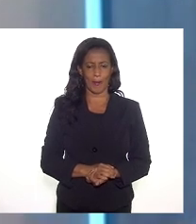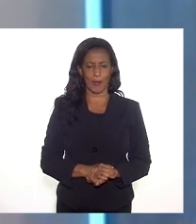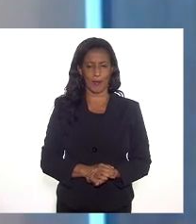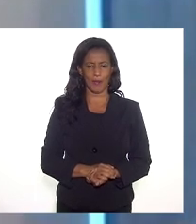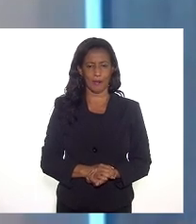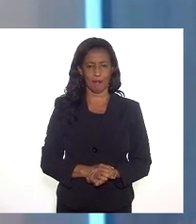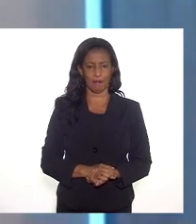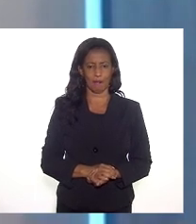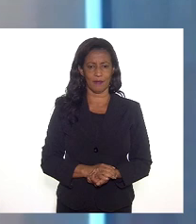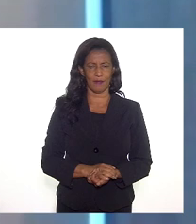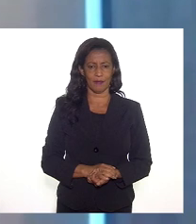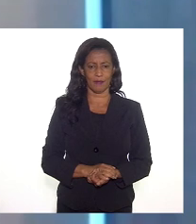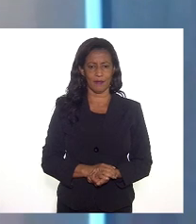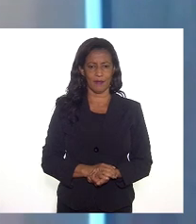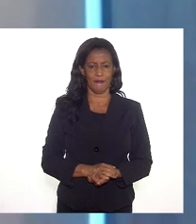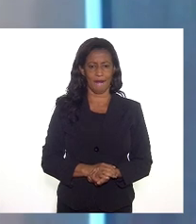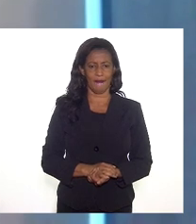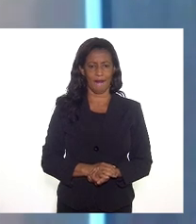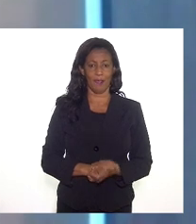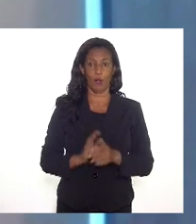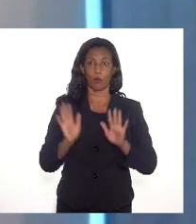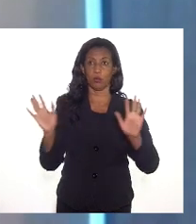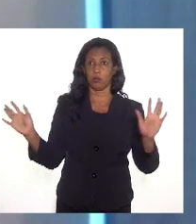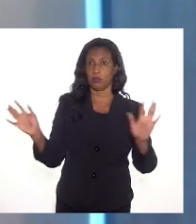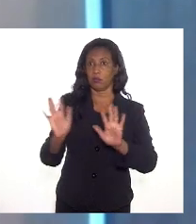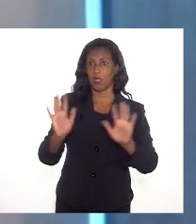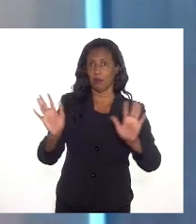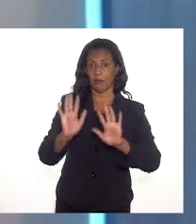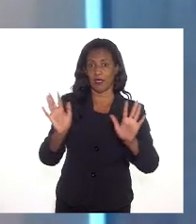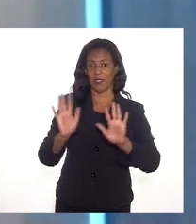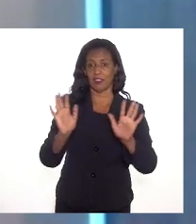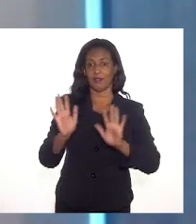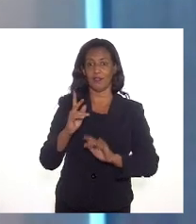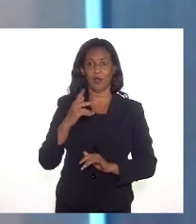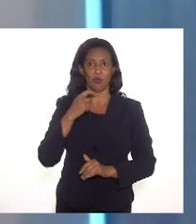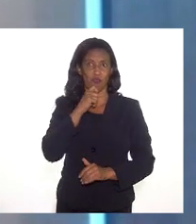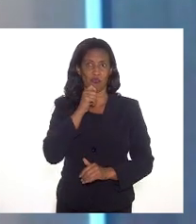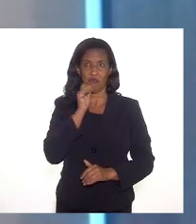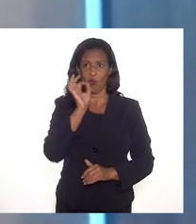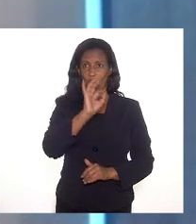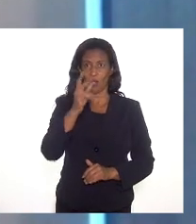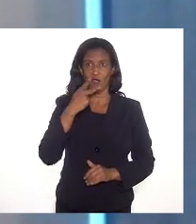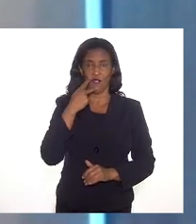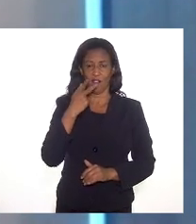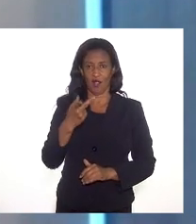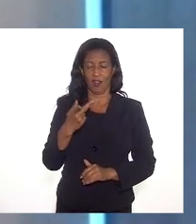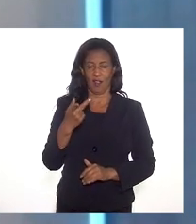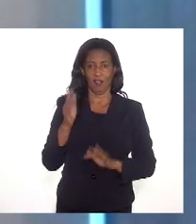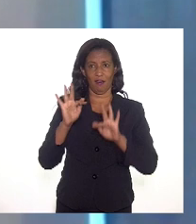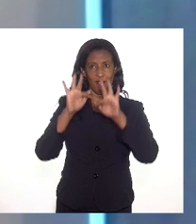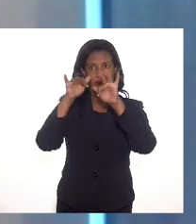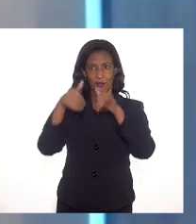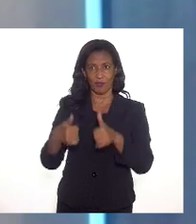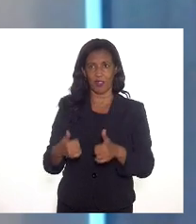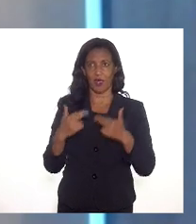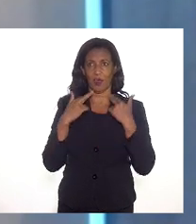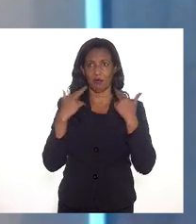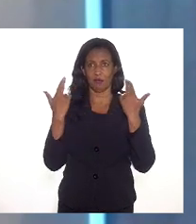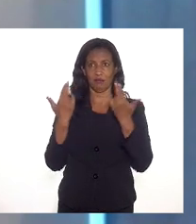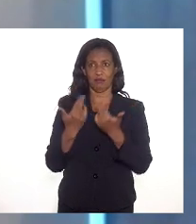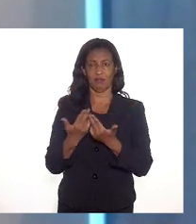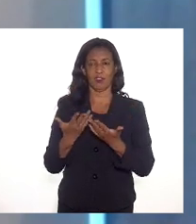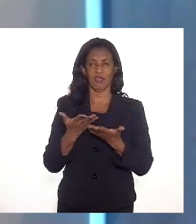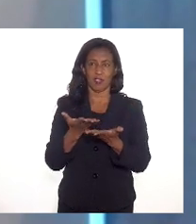se escrito bem não havendo mais oradores escritos declaro encerrada essa sessão